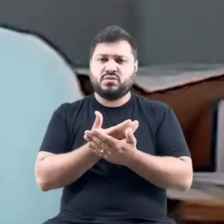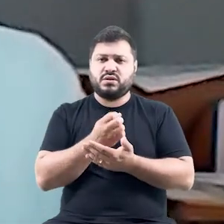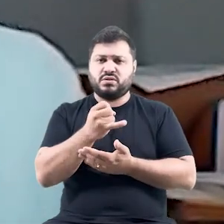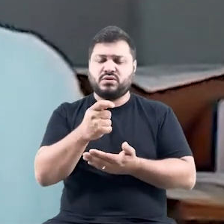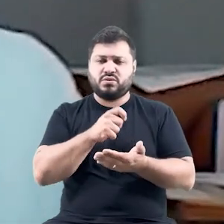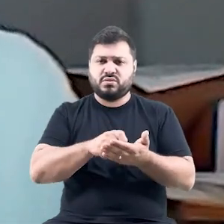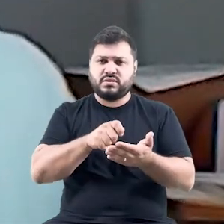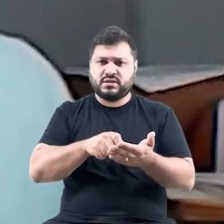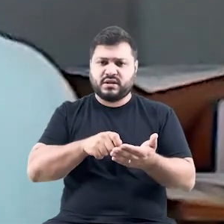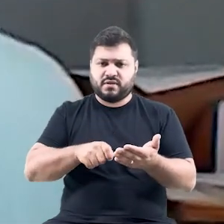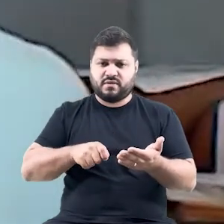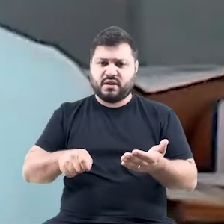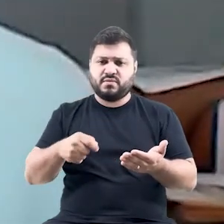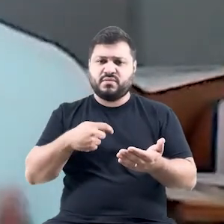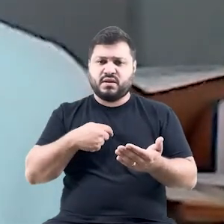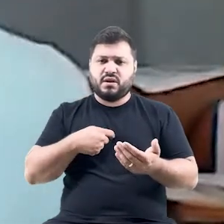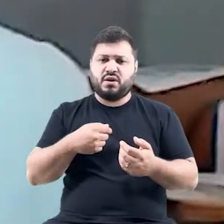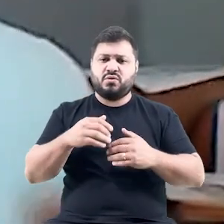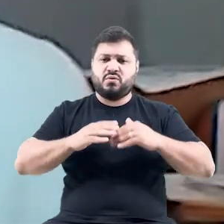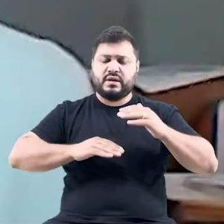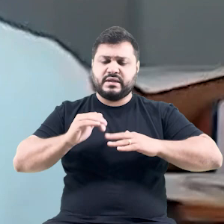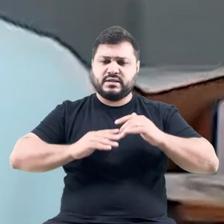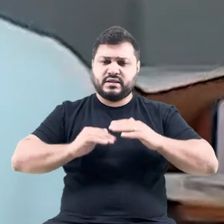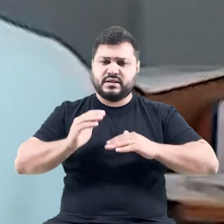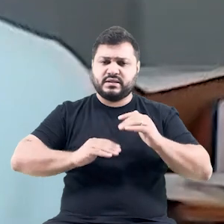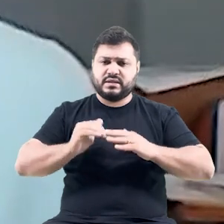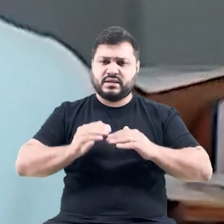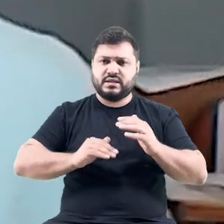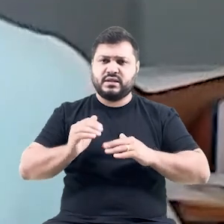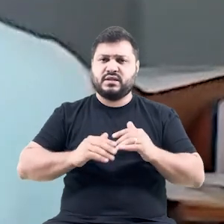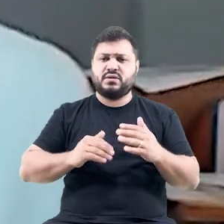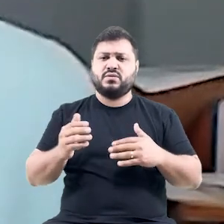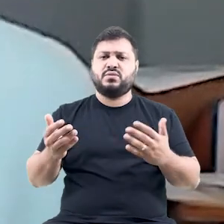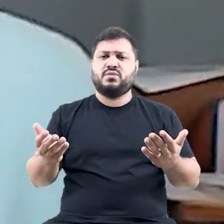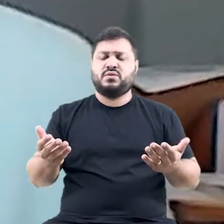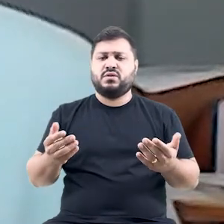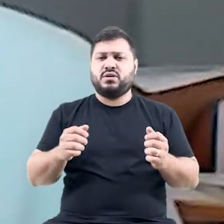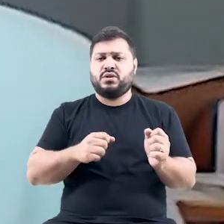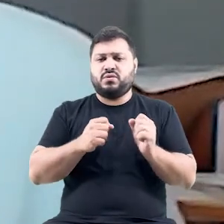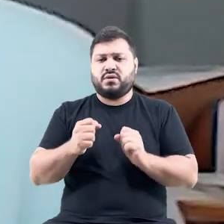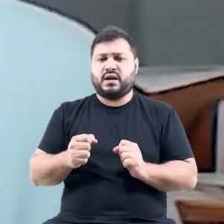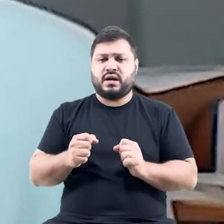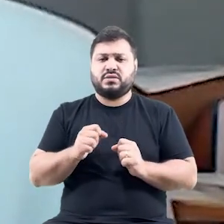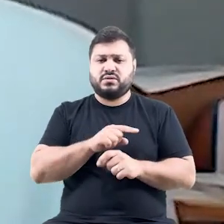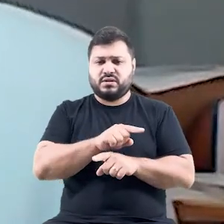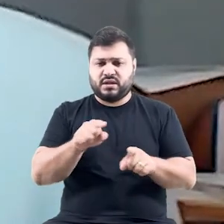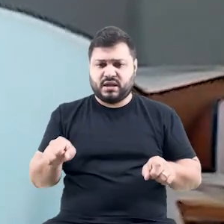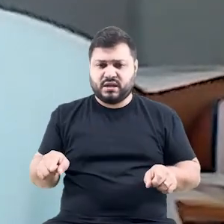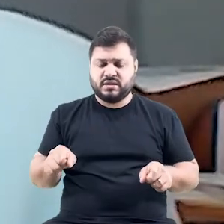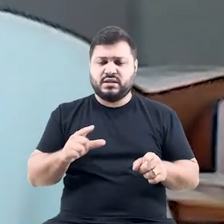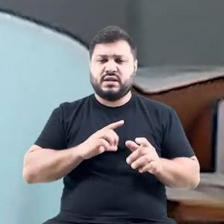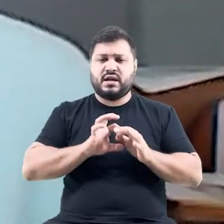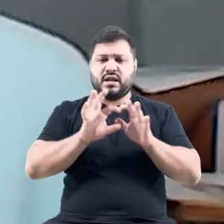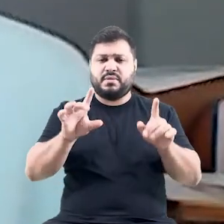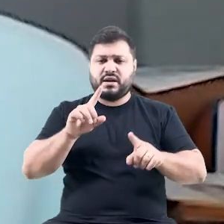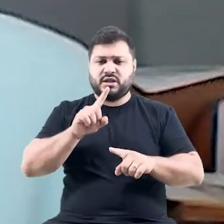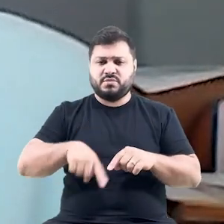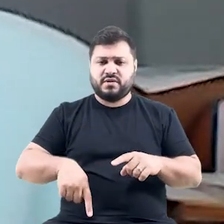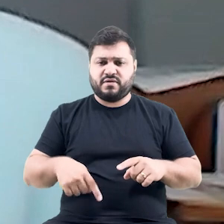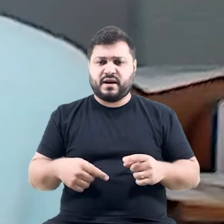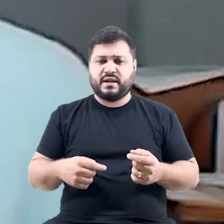estudando, se eu estou escrevendo, eu estou exercitando e, no caso deles que estão com a